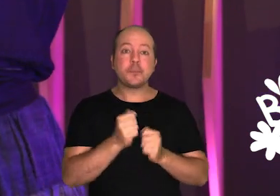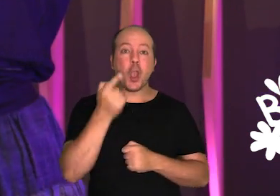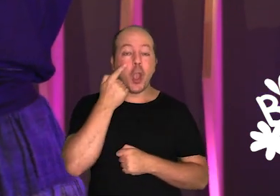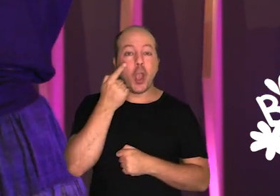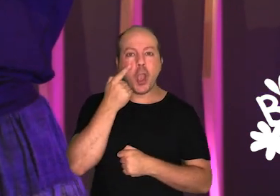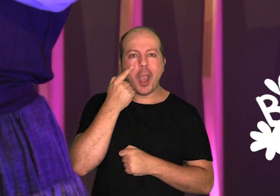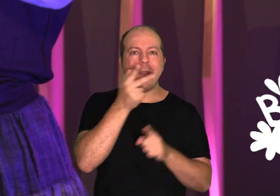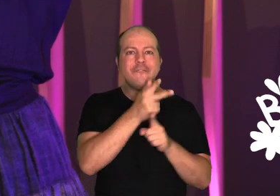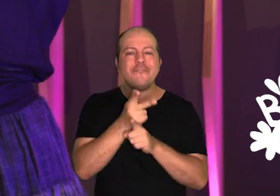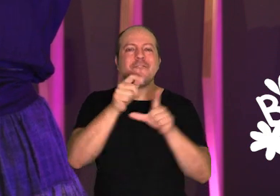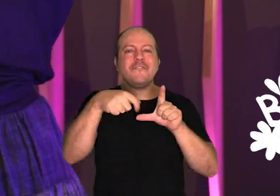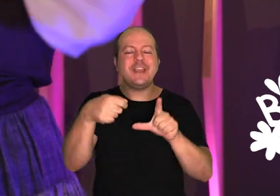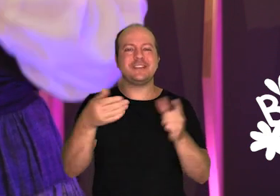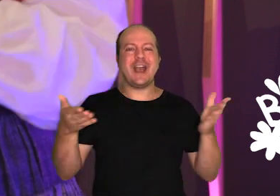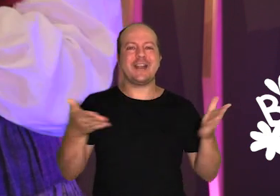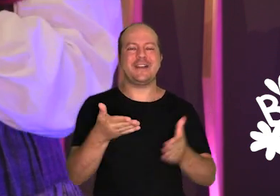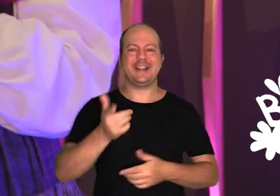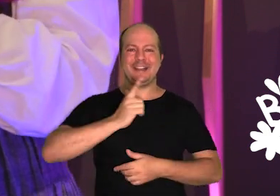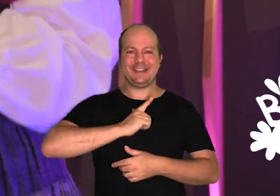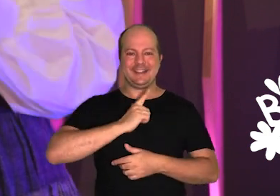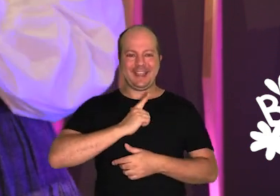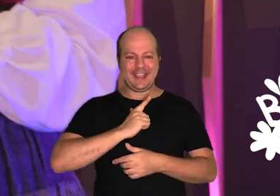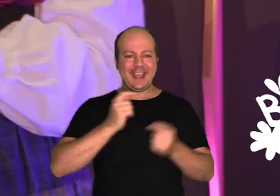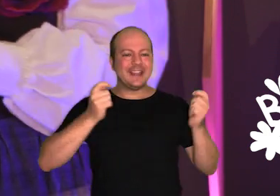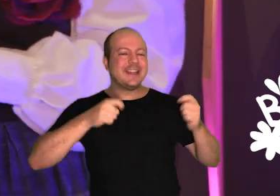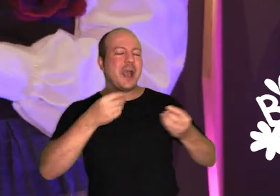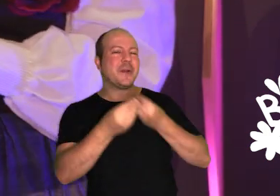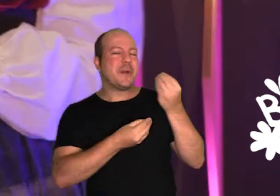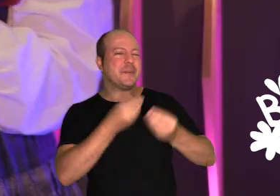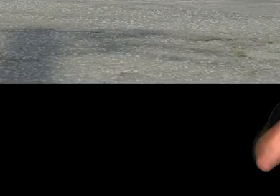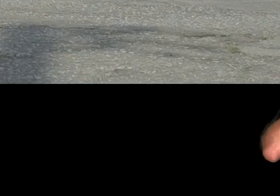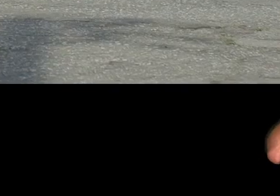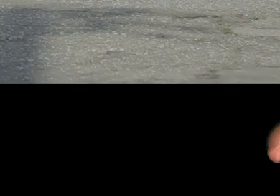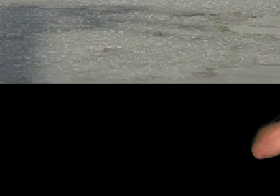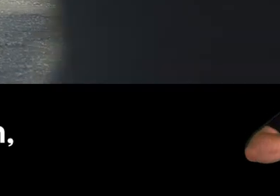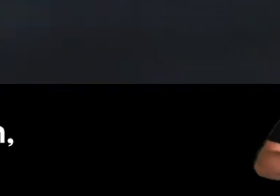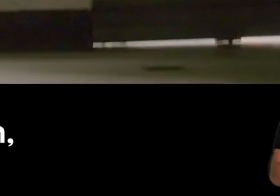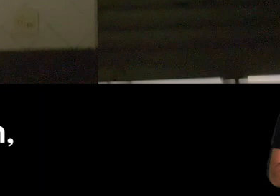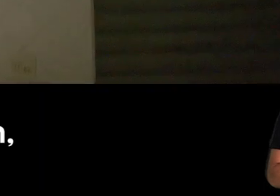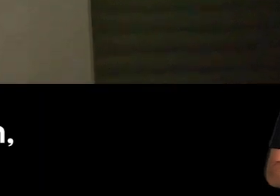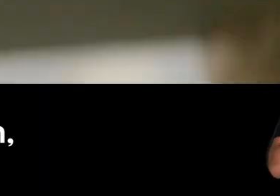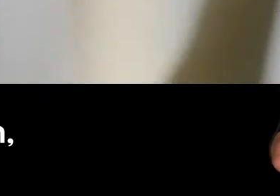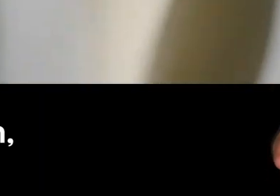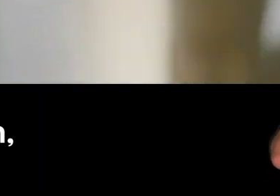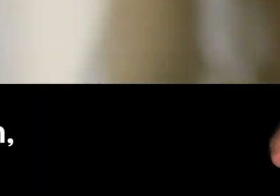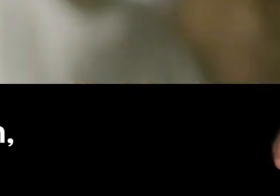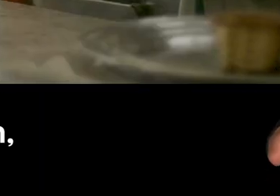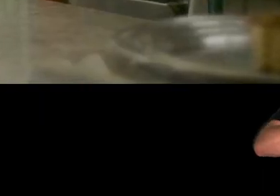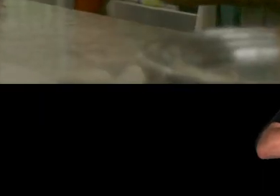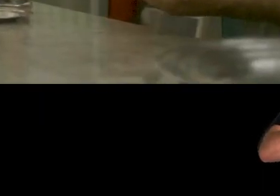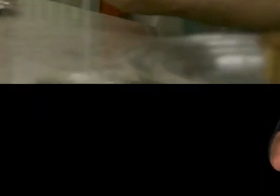ó, assistir o vídeo que está aqui abaixo. Aí você vai saber um pouquinho mais sobre ela. Se benefício é fazer o